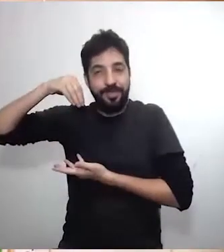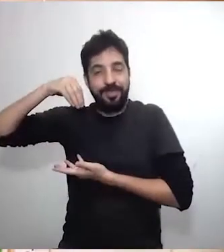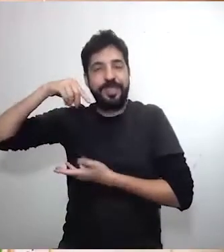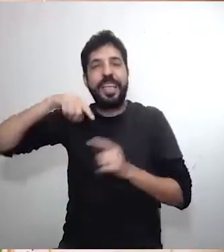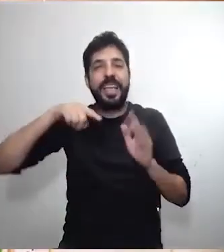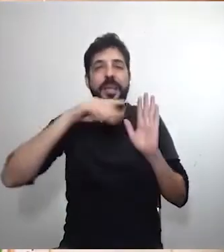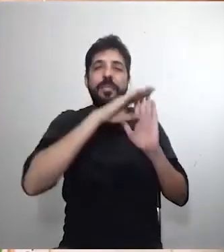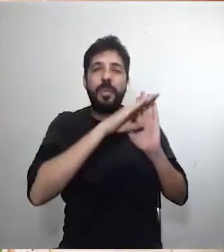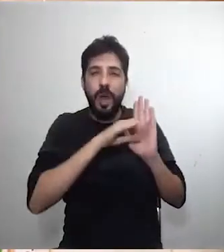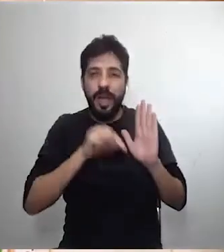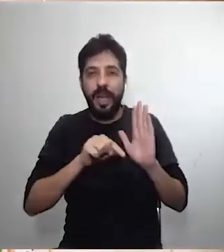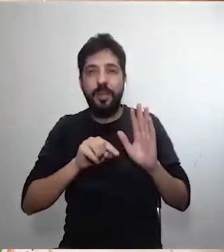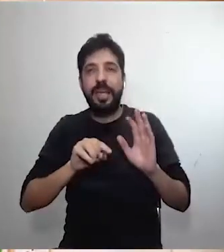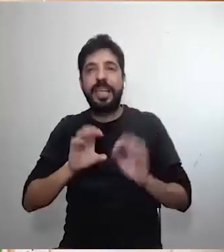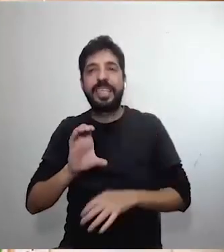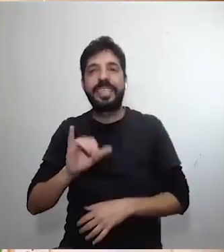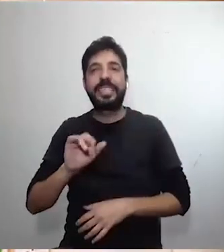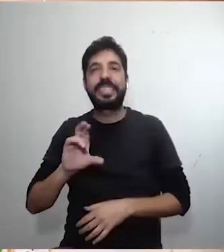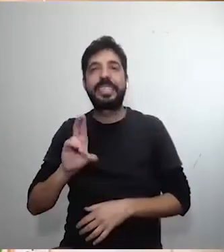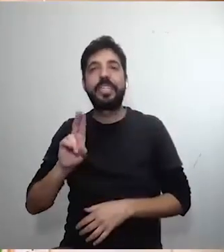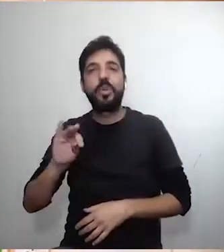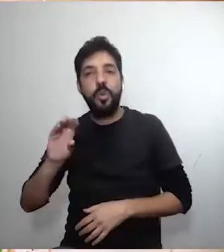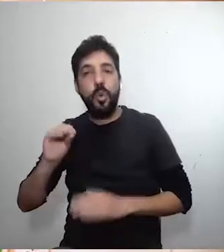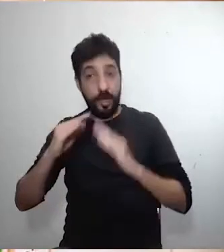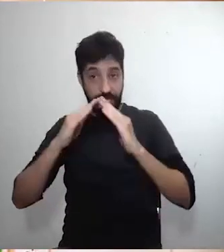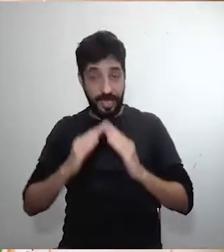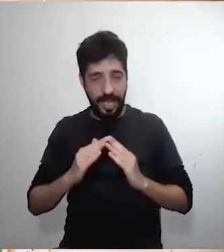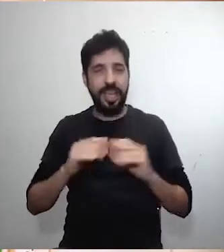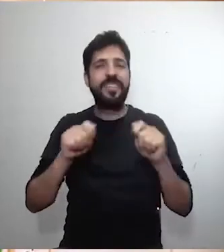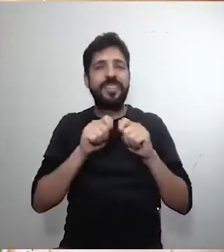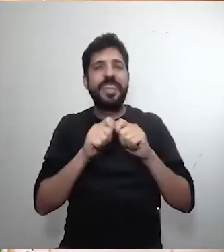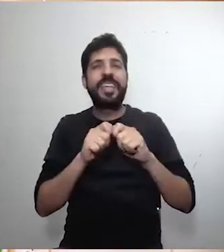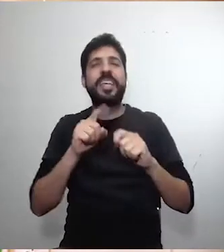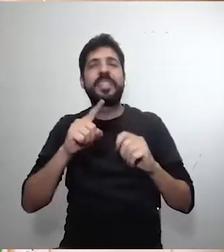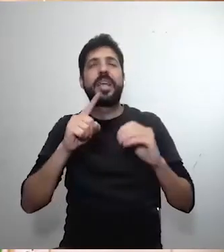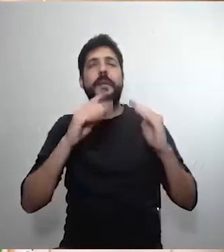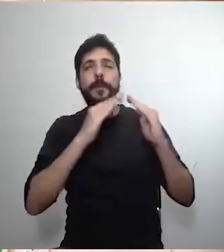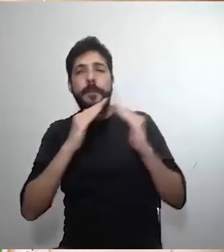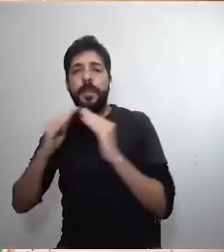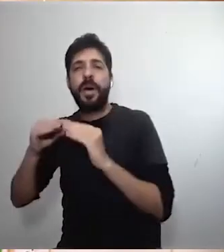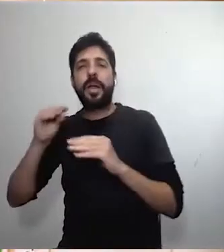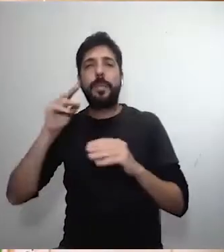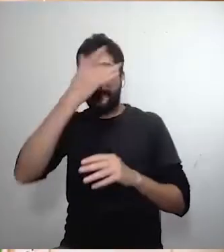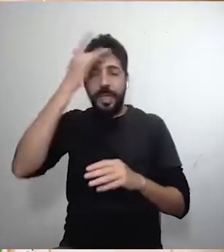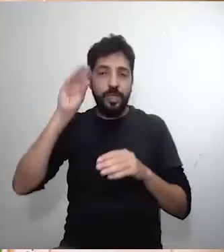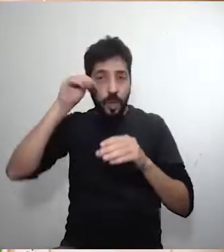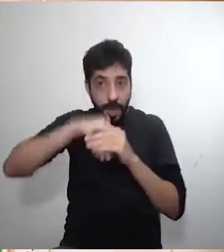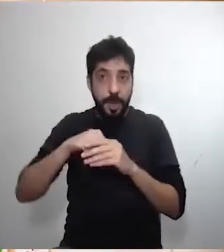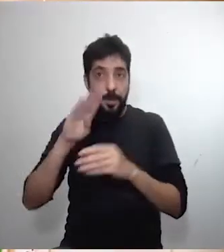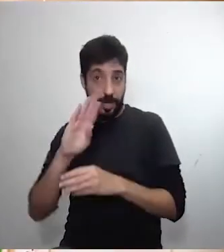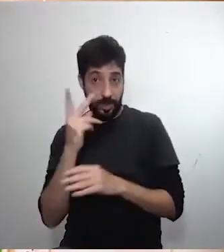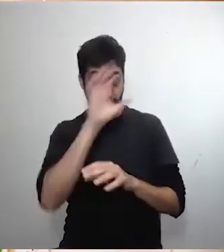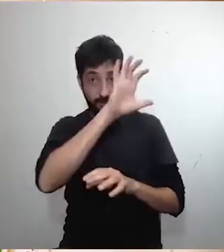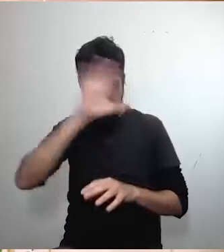do Circuito em Casa feito com moradores de diversas regionais de Belo Horizonte com receitas para você fazer aí, na sua